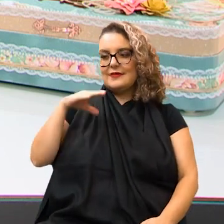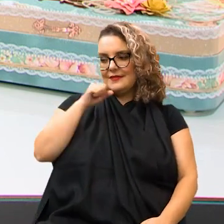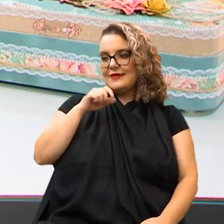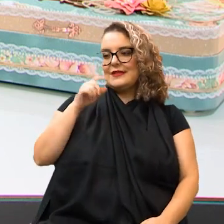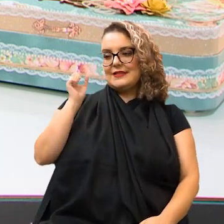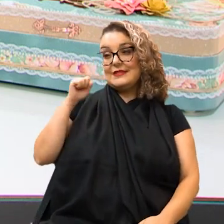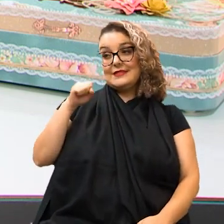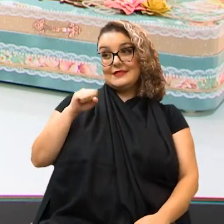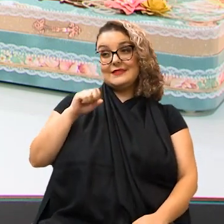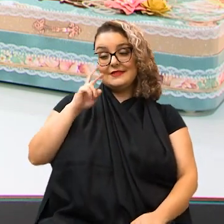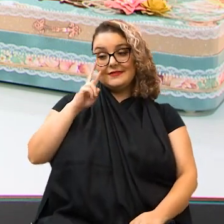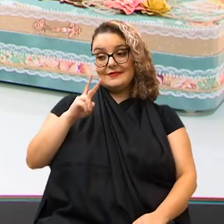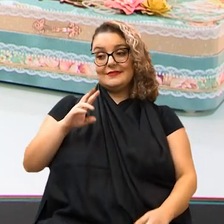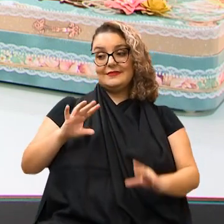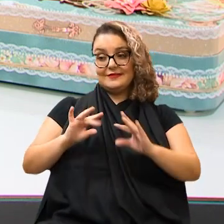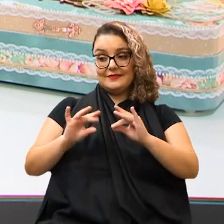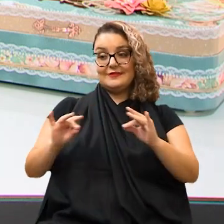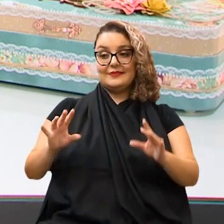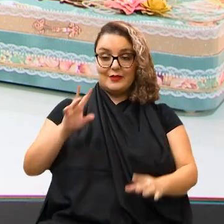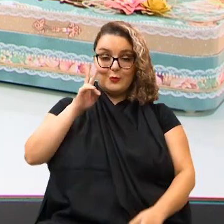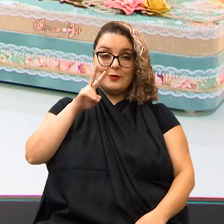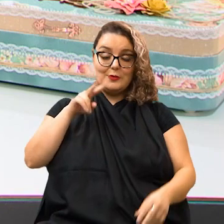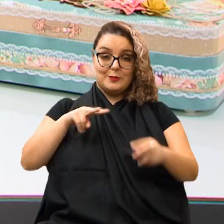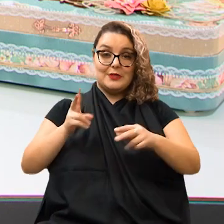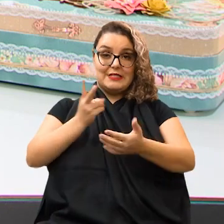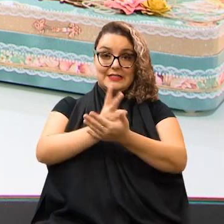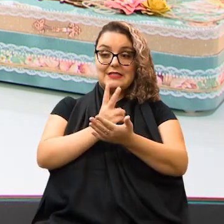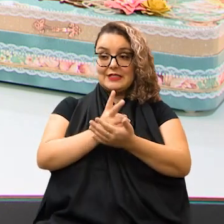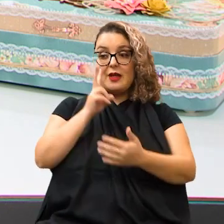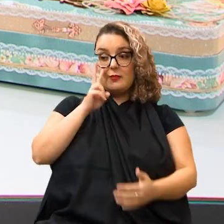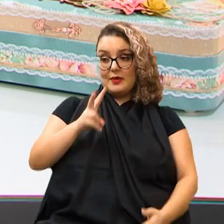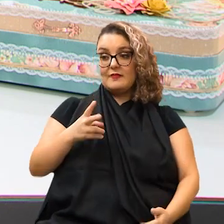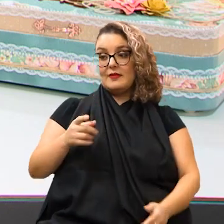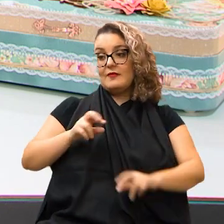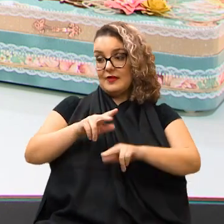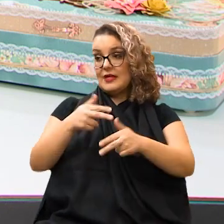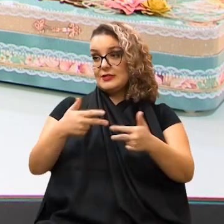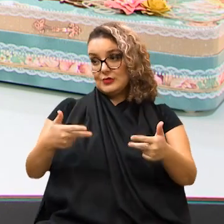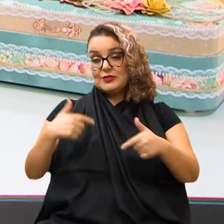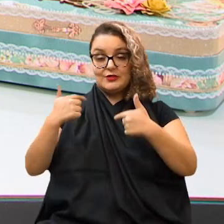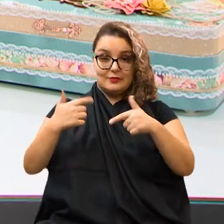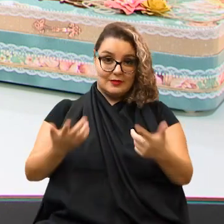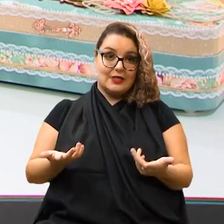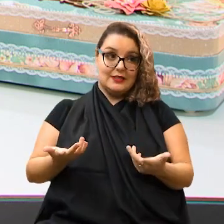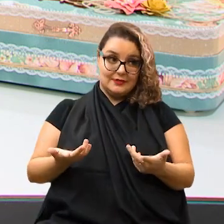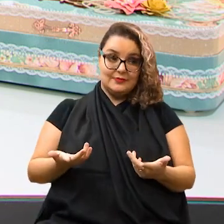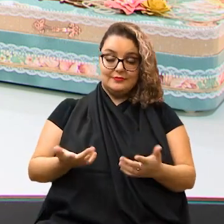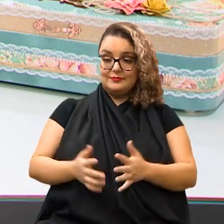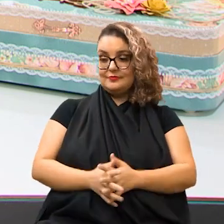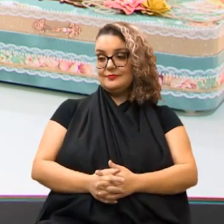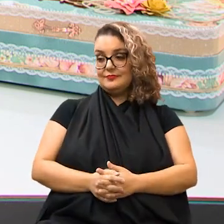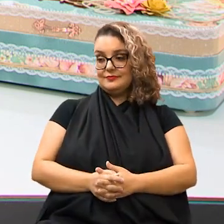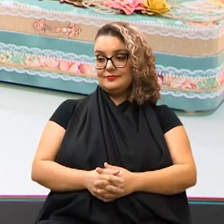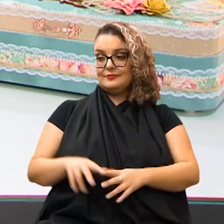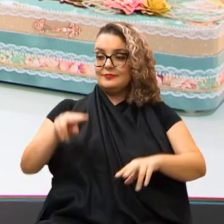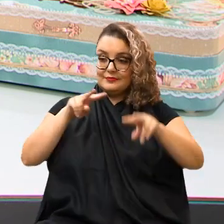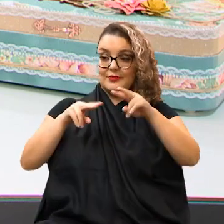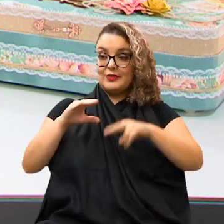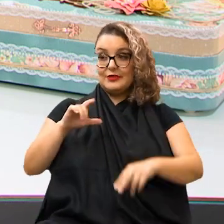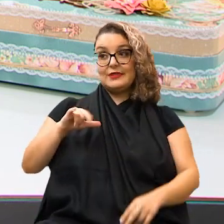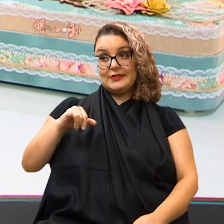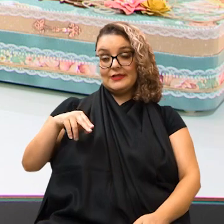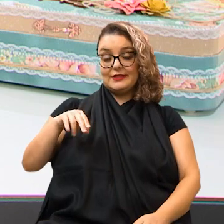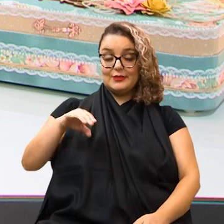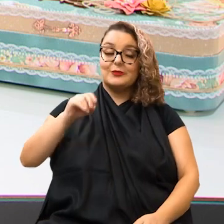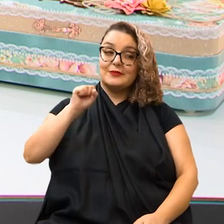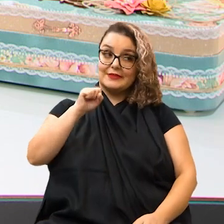né? Consigo, já vai o tato pelo olho. Como a gente sempre vê muita coisa, a gente trabalha, a gente fica com o olho meio